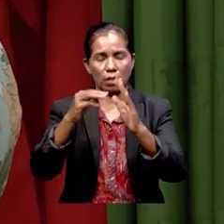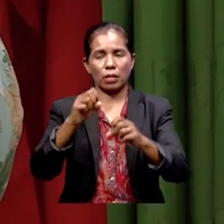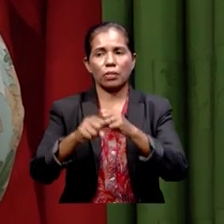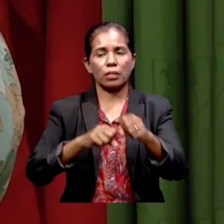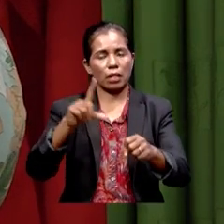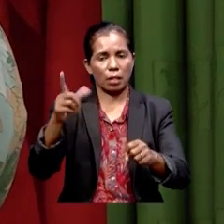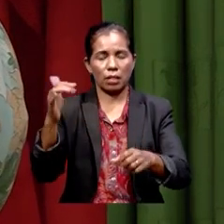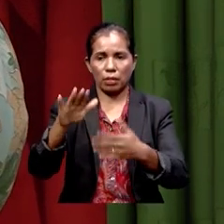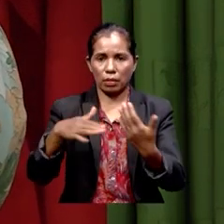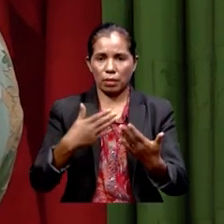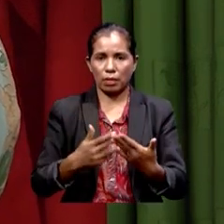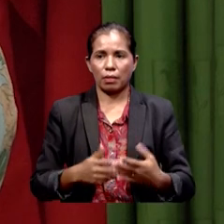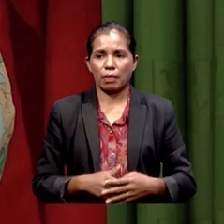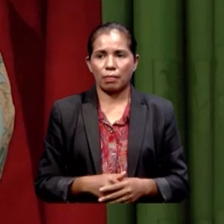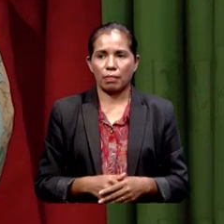Sira.